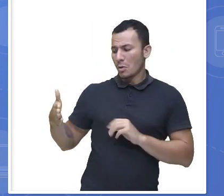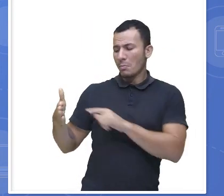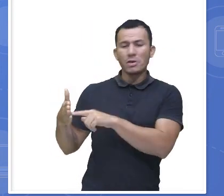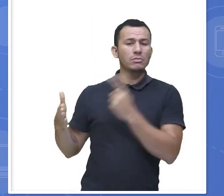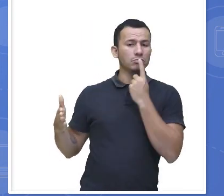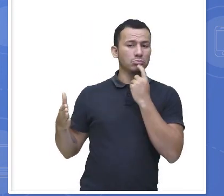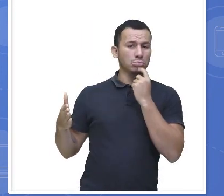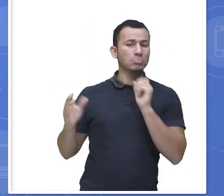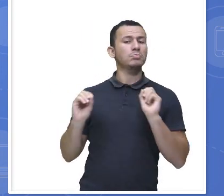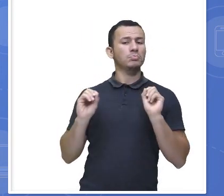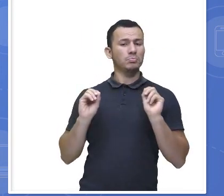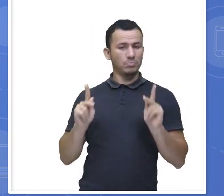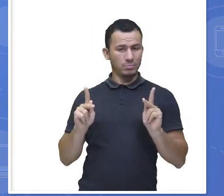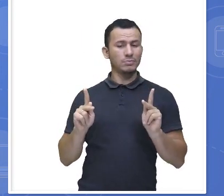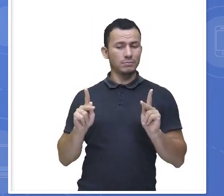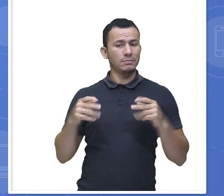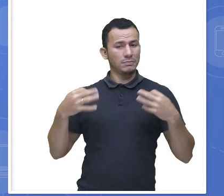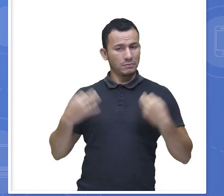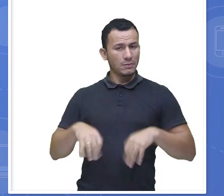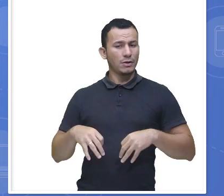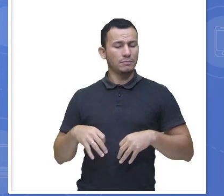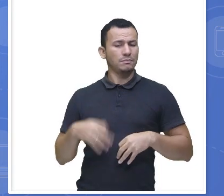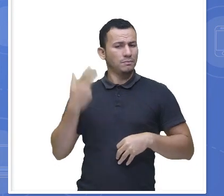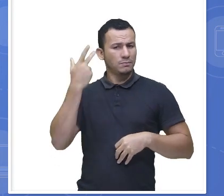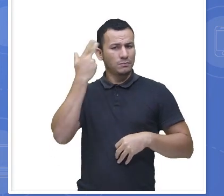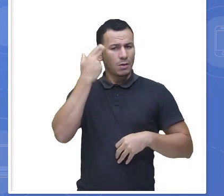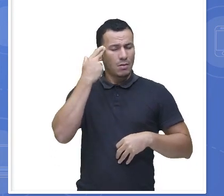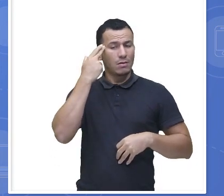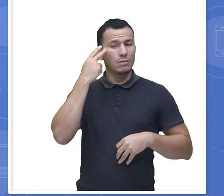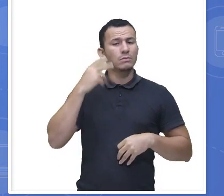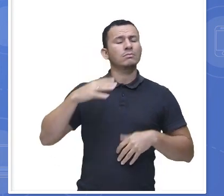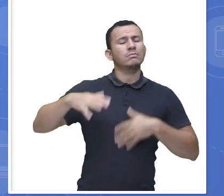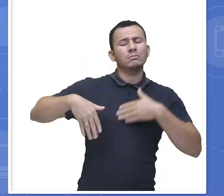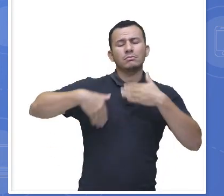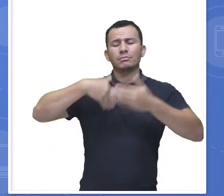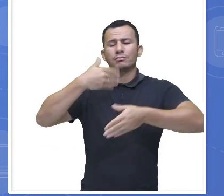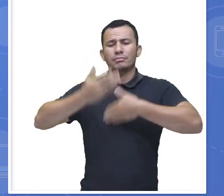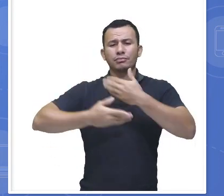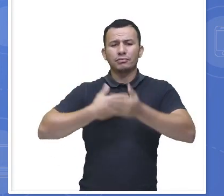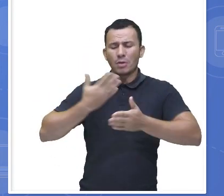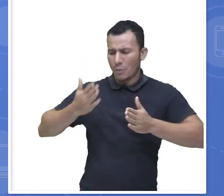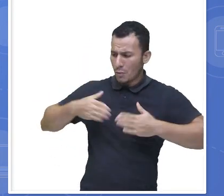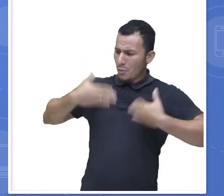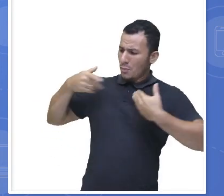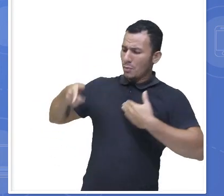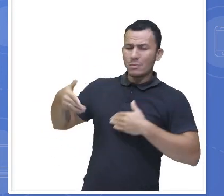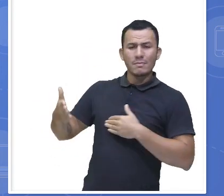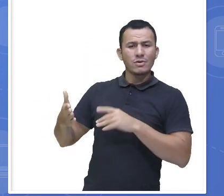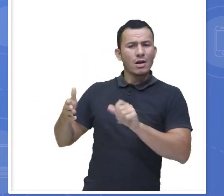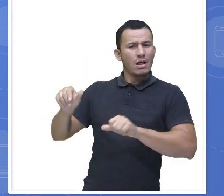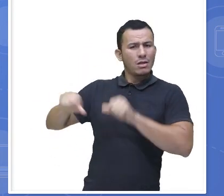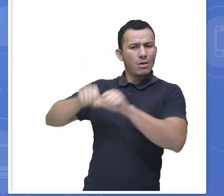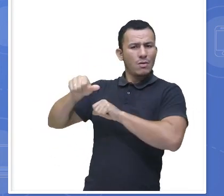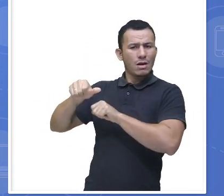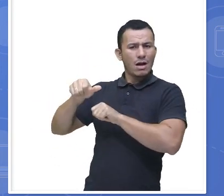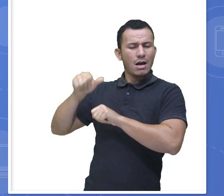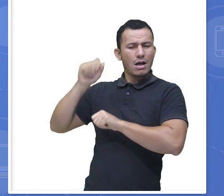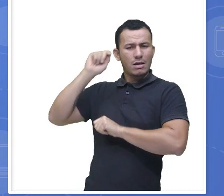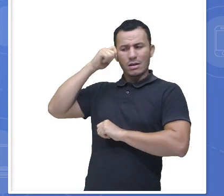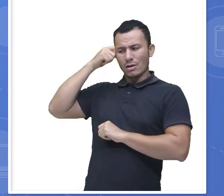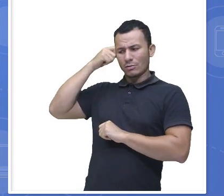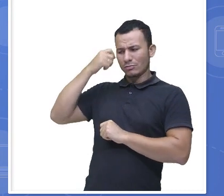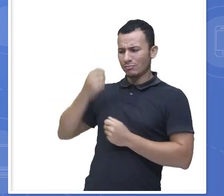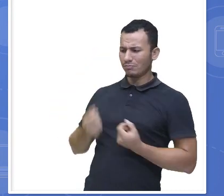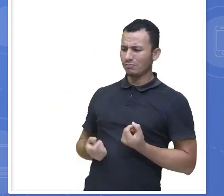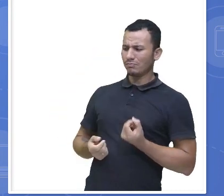era vermelho, tava tudo certo, normal. Depois, um conflito ali, o peixe foi mudando, né? De